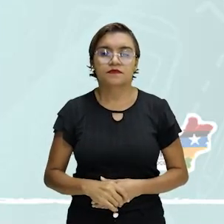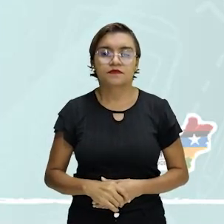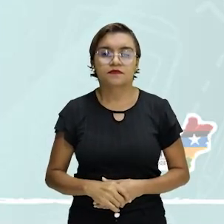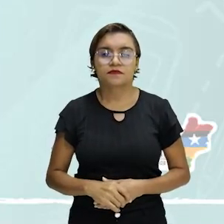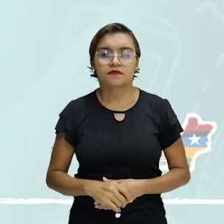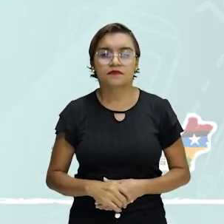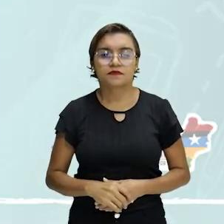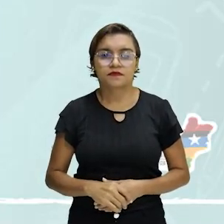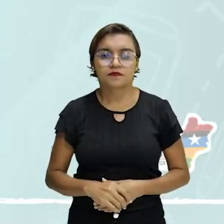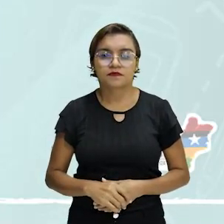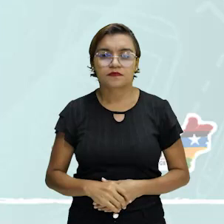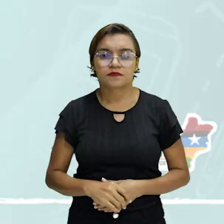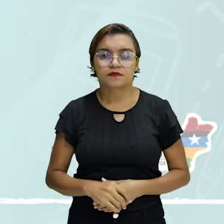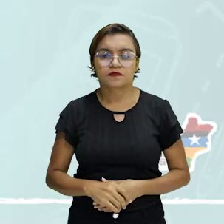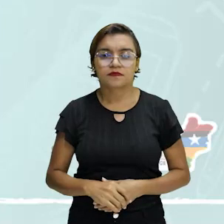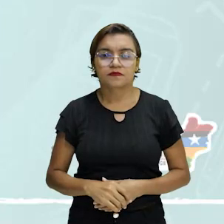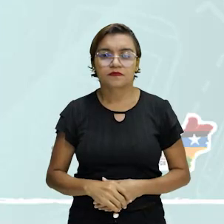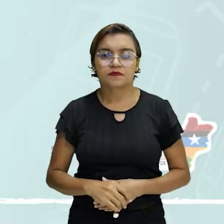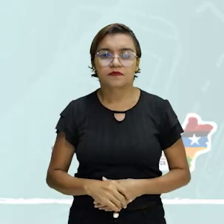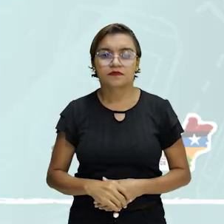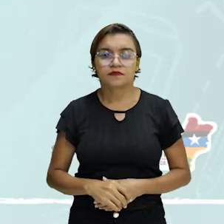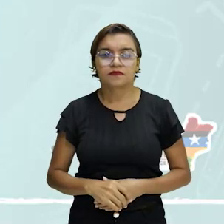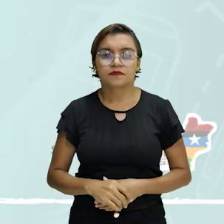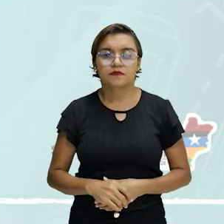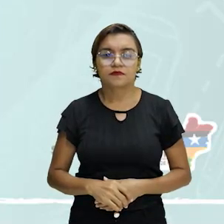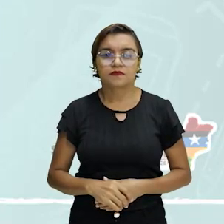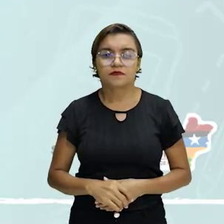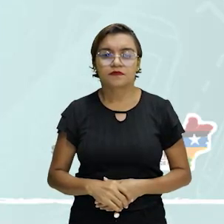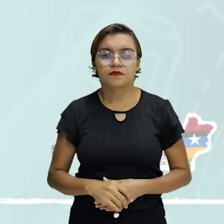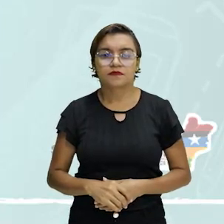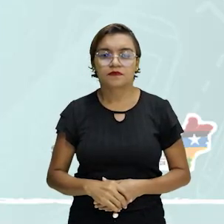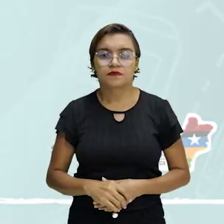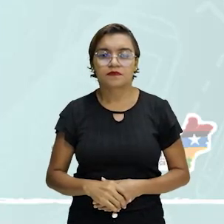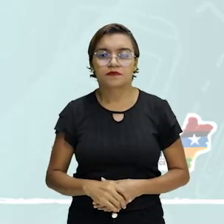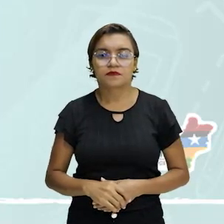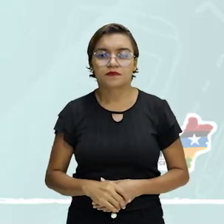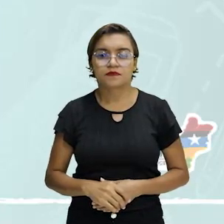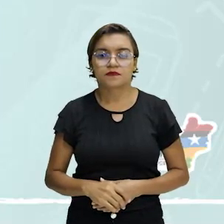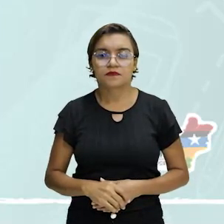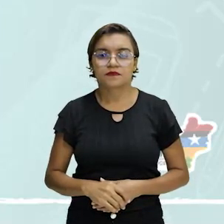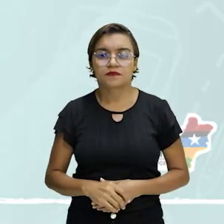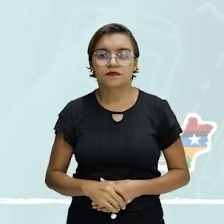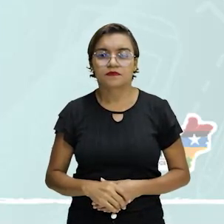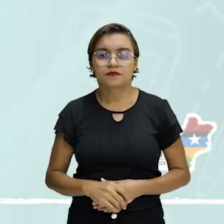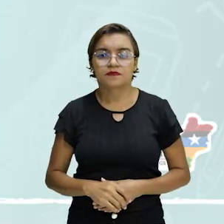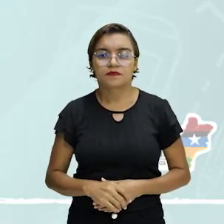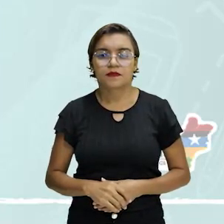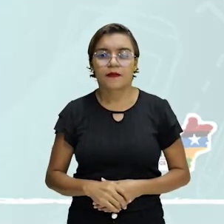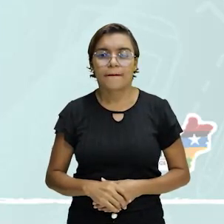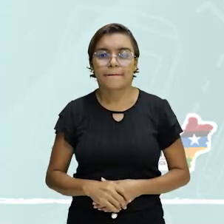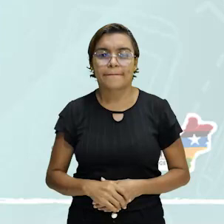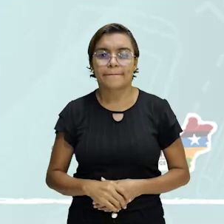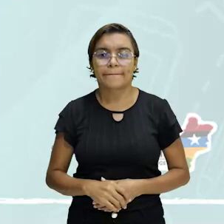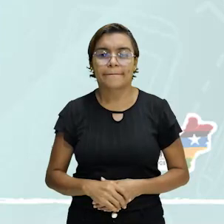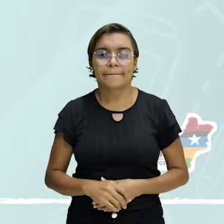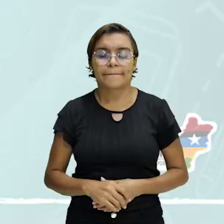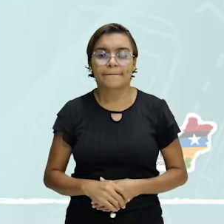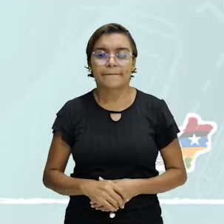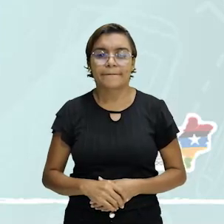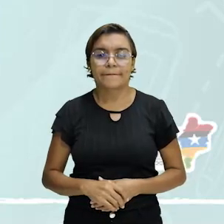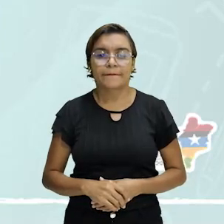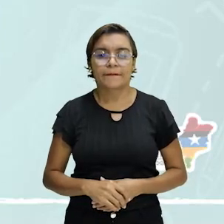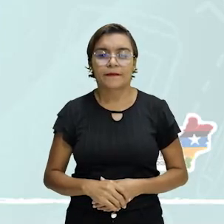de prata é um é um reagente há uma mistura que contém gelatina e brometo de potássio então